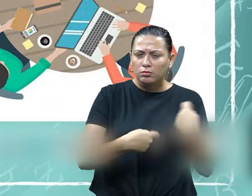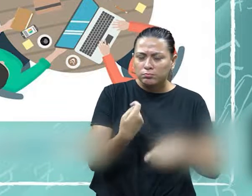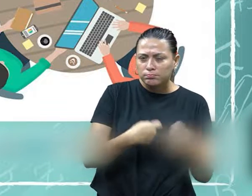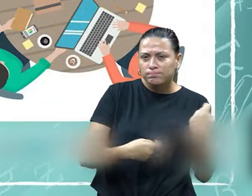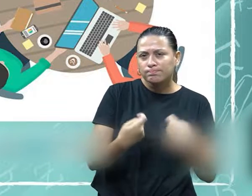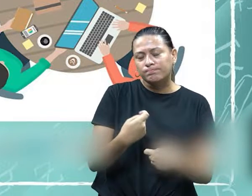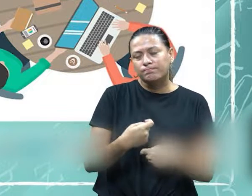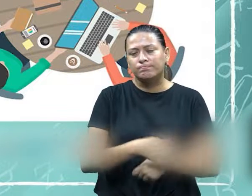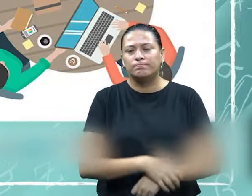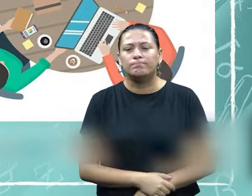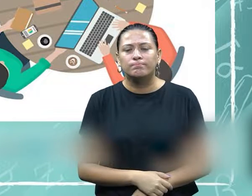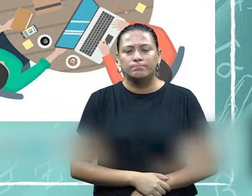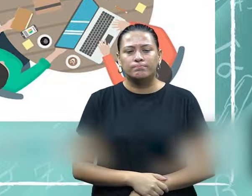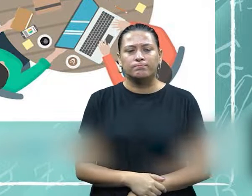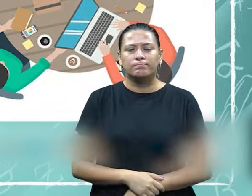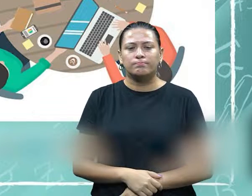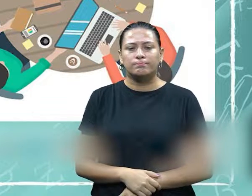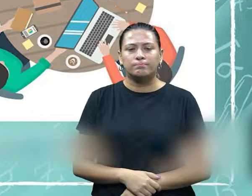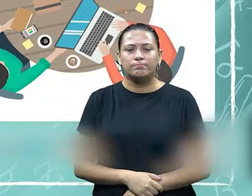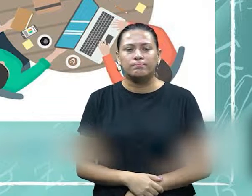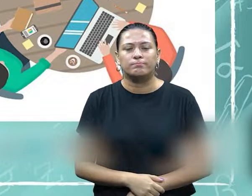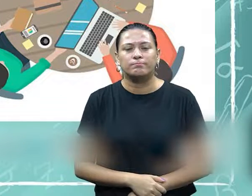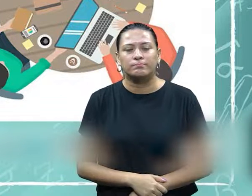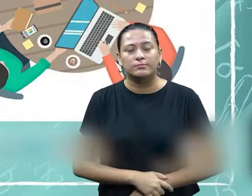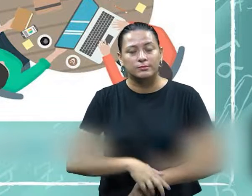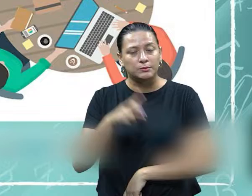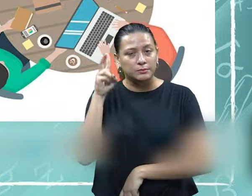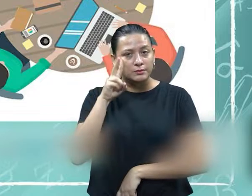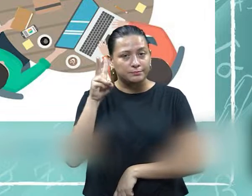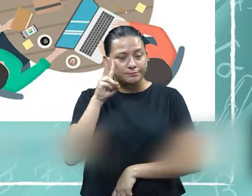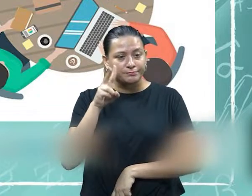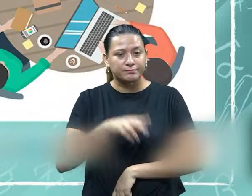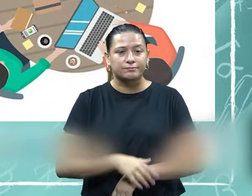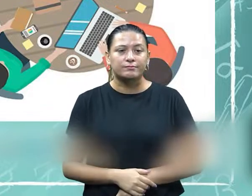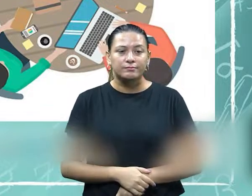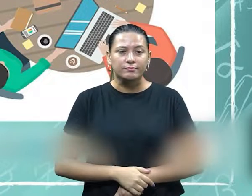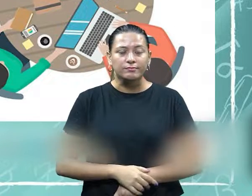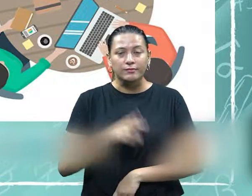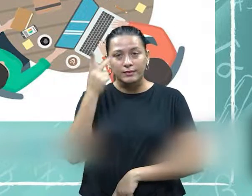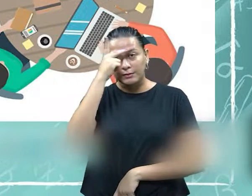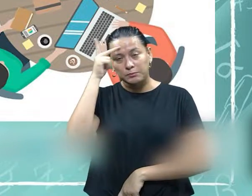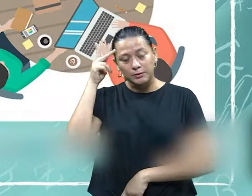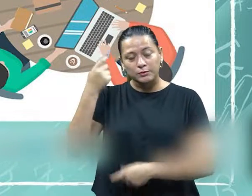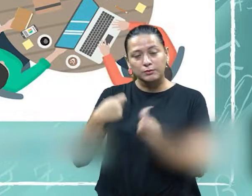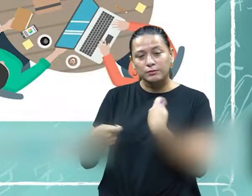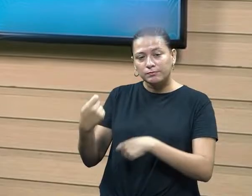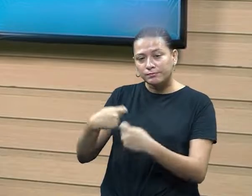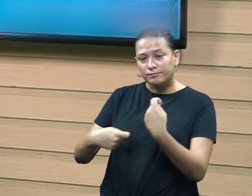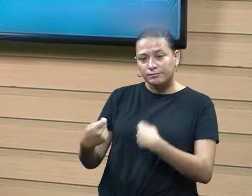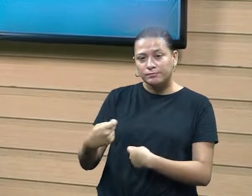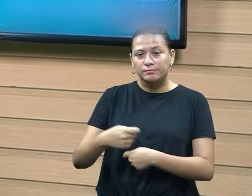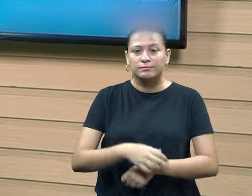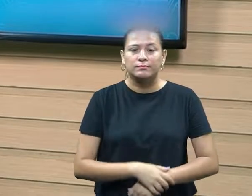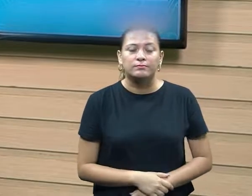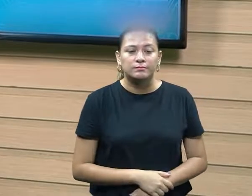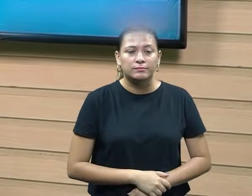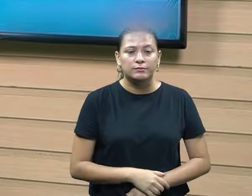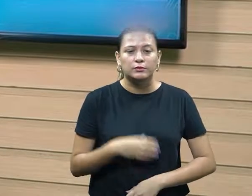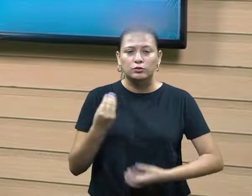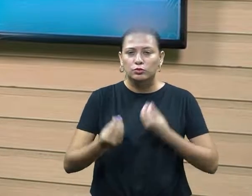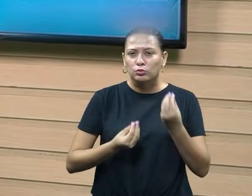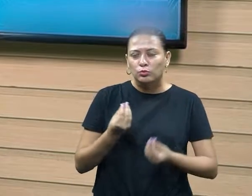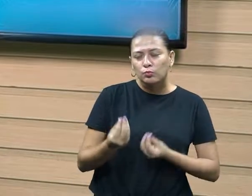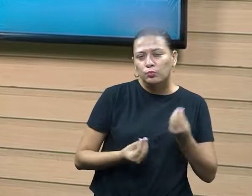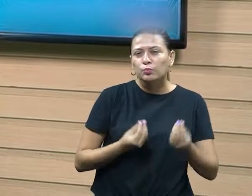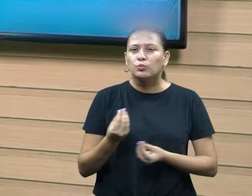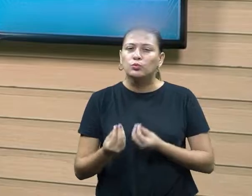nós uma certa lembrar, né, que vem ser negociação. Também temos a questão dos negociadores, né, essa definição muito